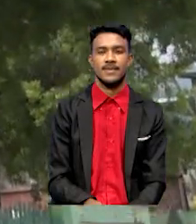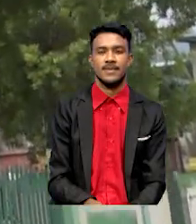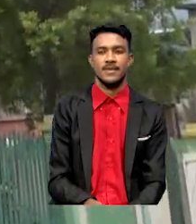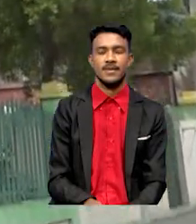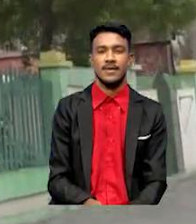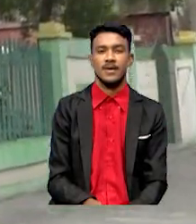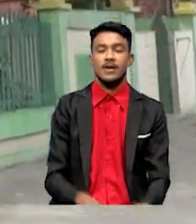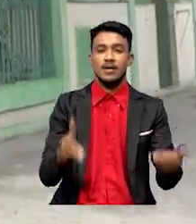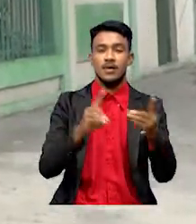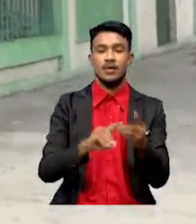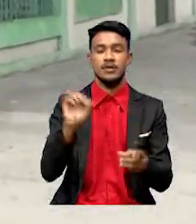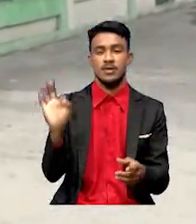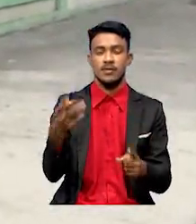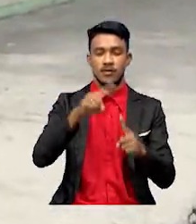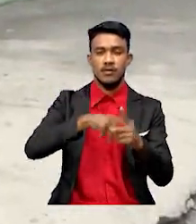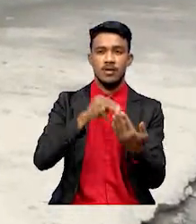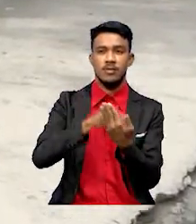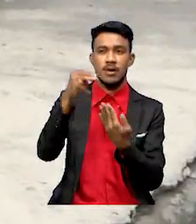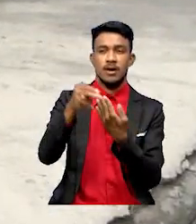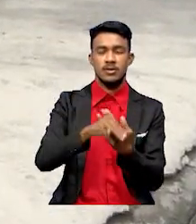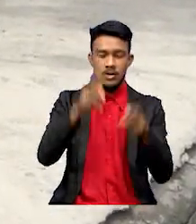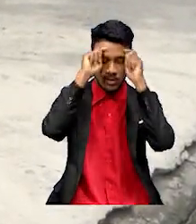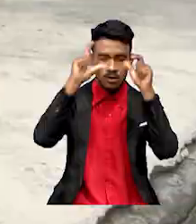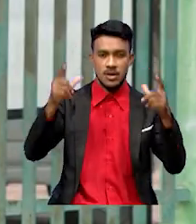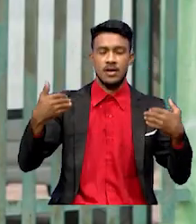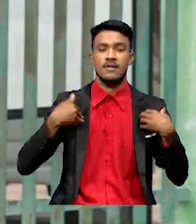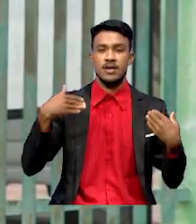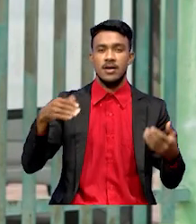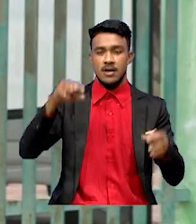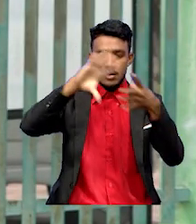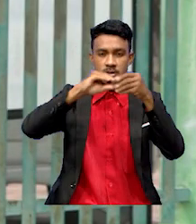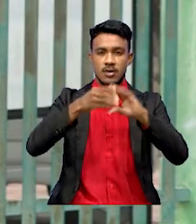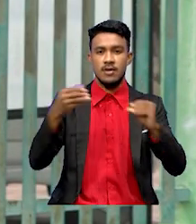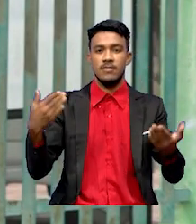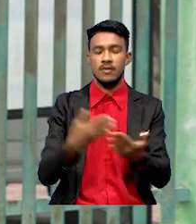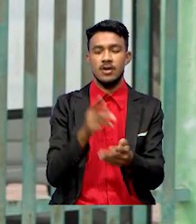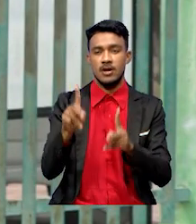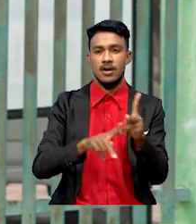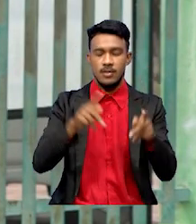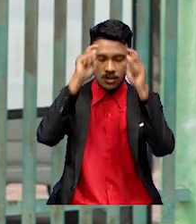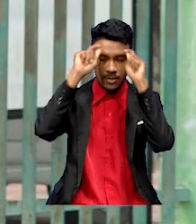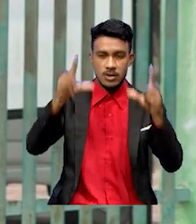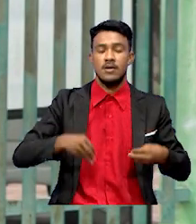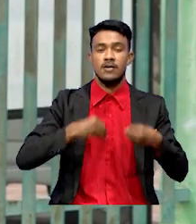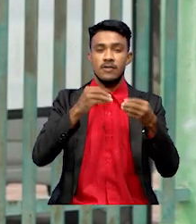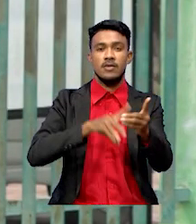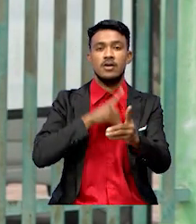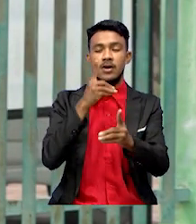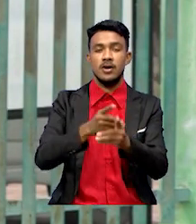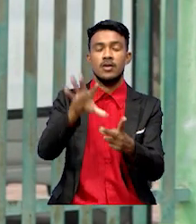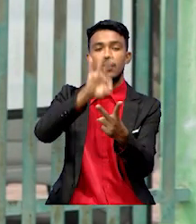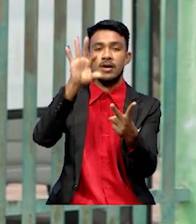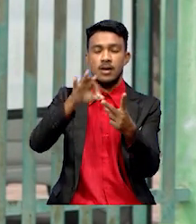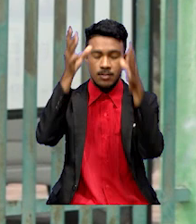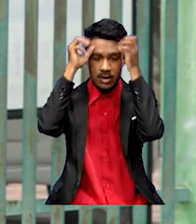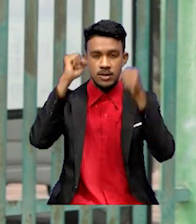Loron sa lusensya fulan marso Timor Leste marka tang istorio fong ne be sidadaun Timor Leste exerce sina direitu ho di hili presidente republika